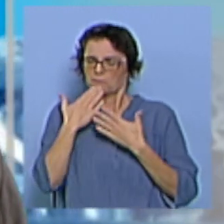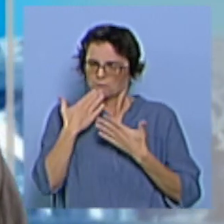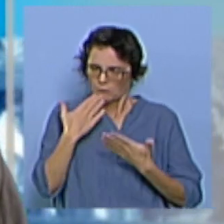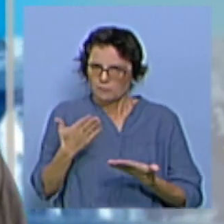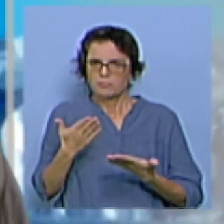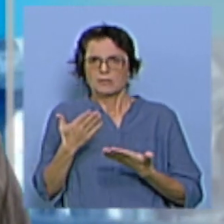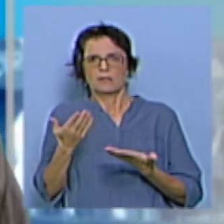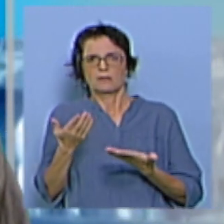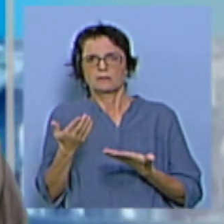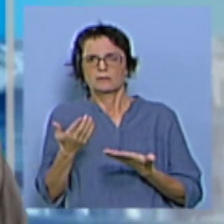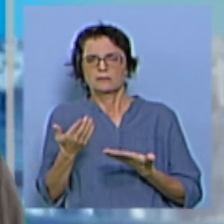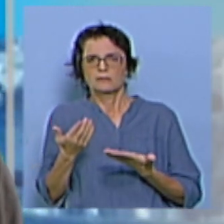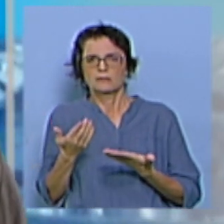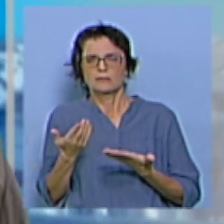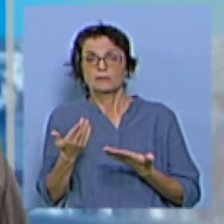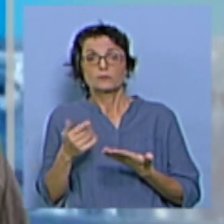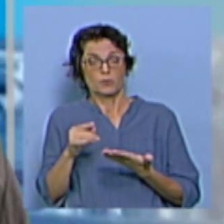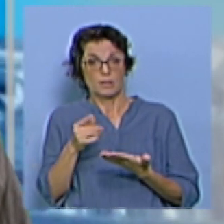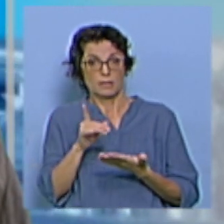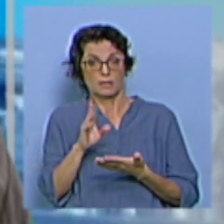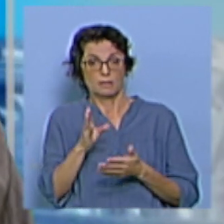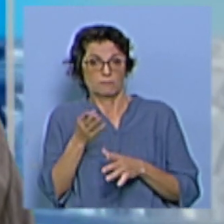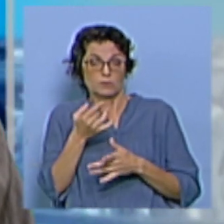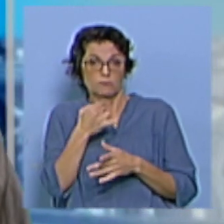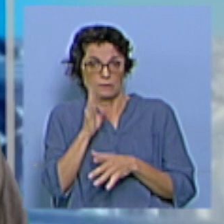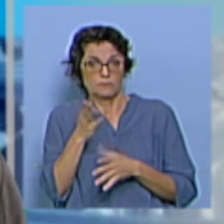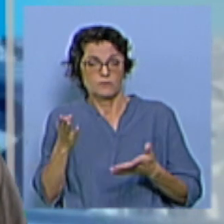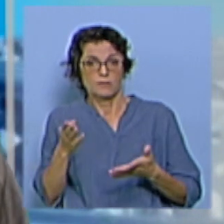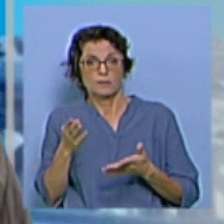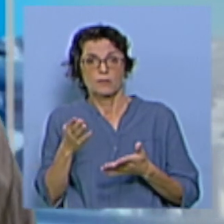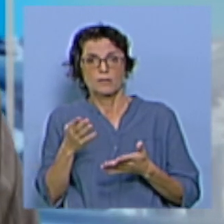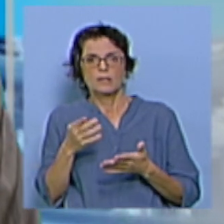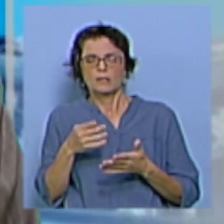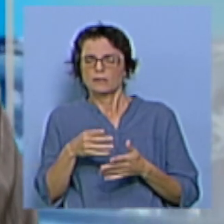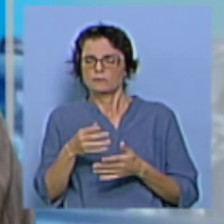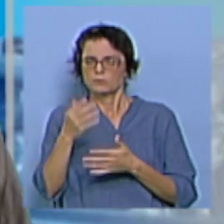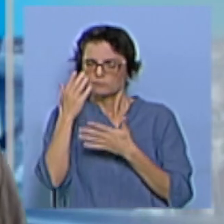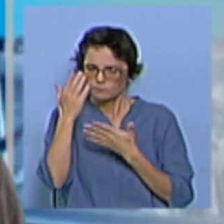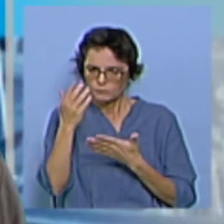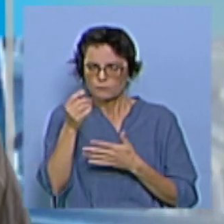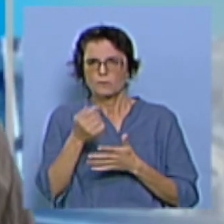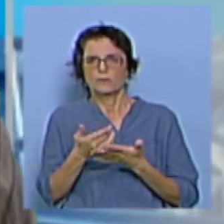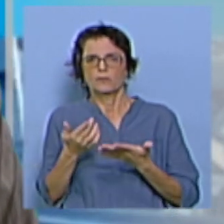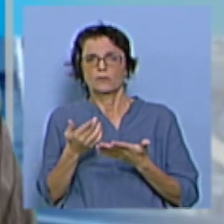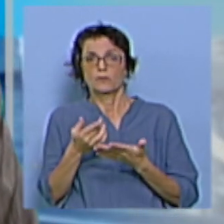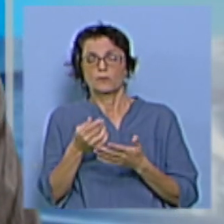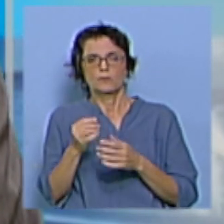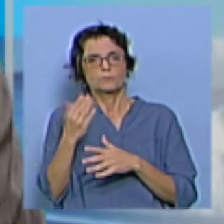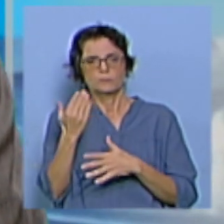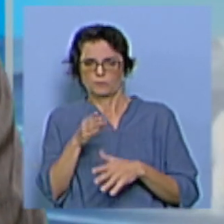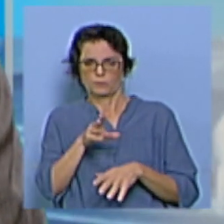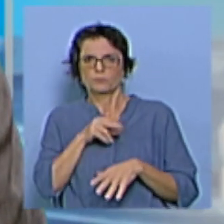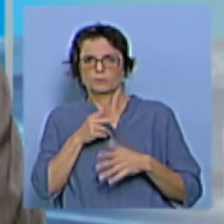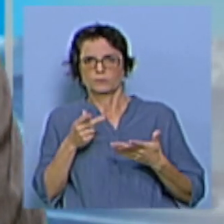como eu tive a ocasião de dizer na altura em que tomei da palavra, foi uma honra, em primeiro lugar, ter recebido uma medalha